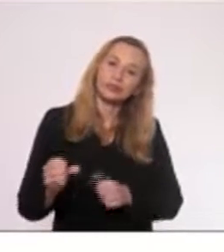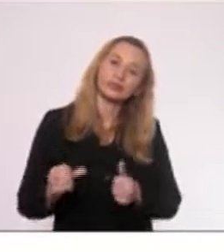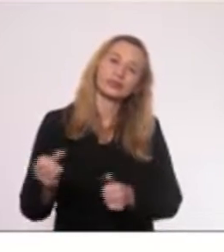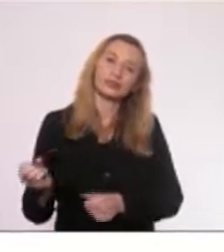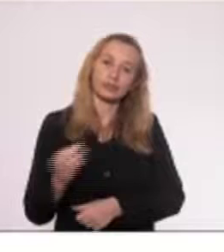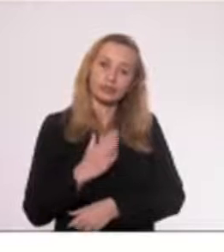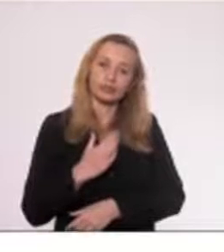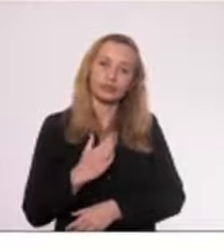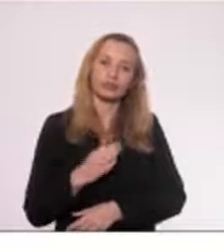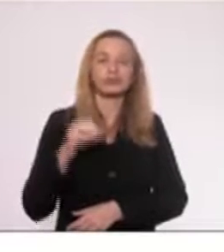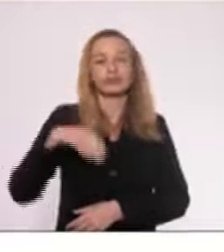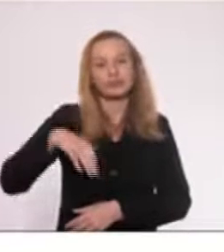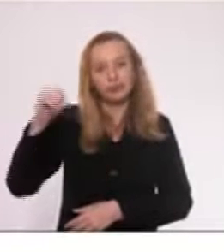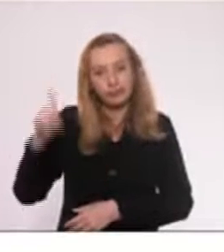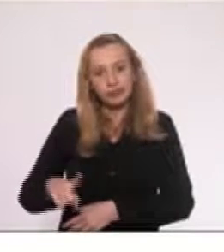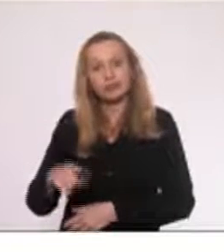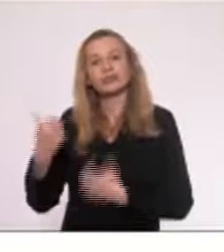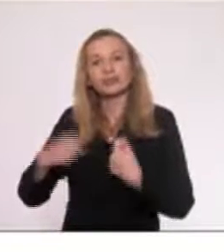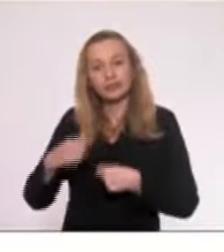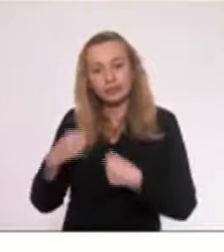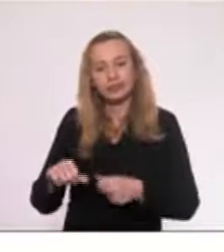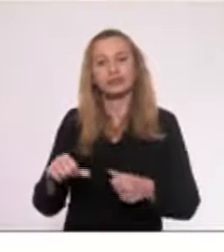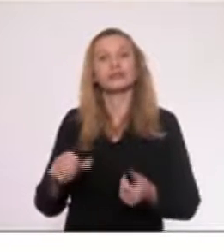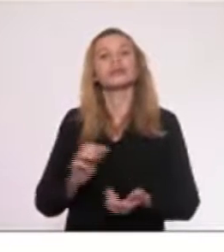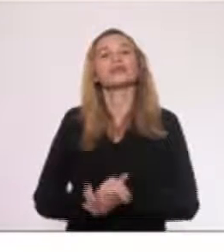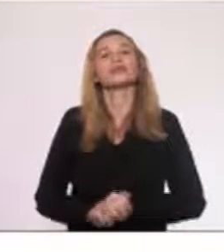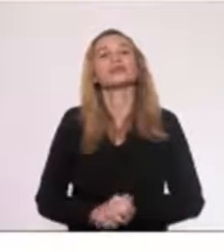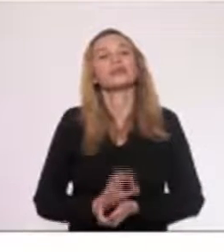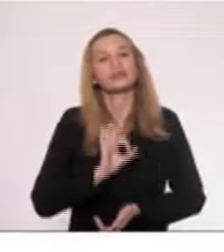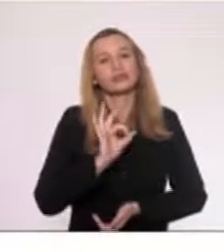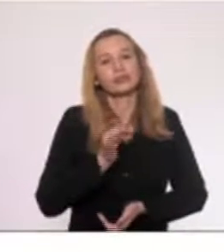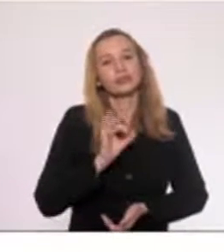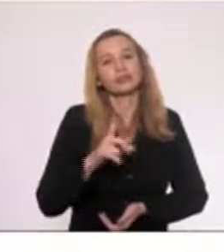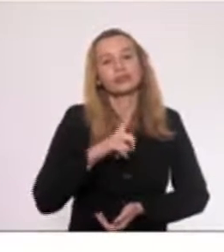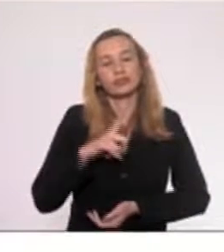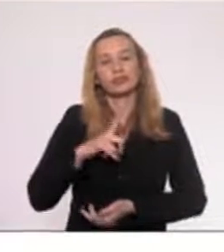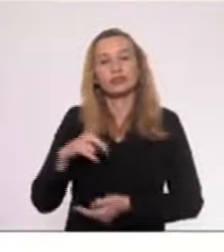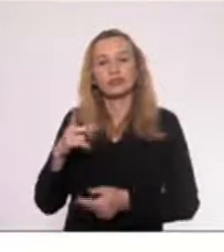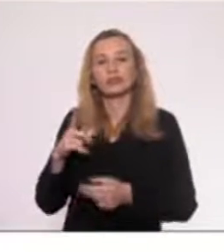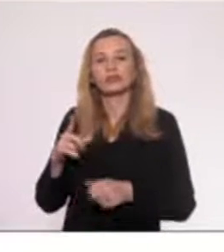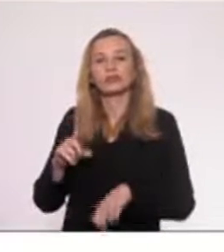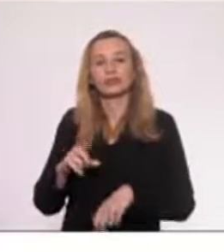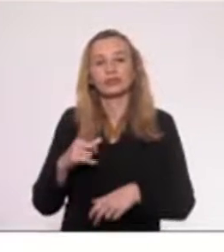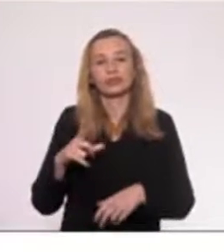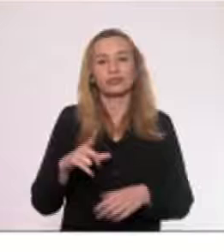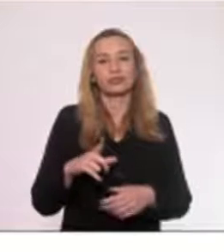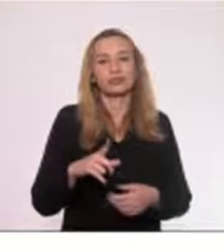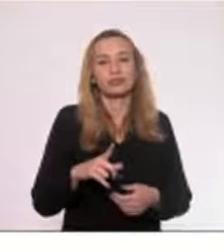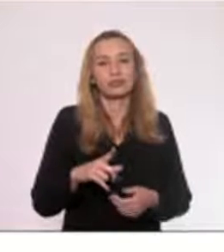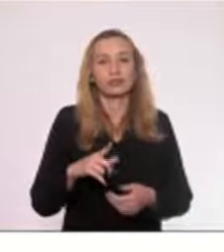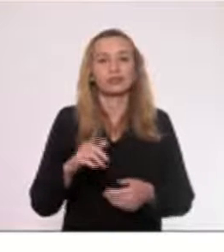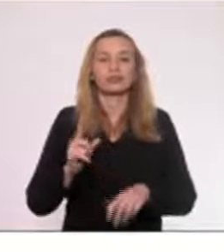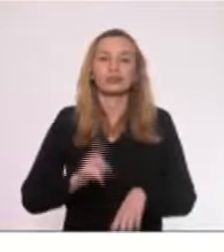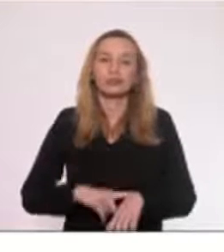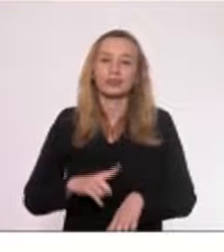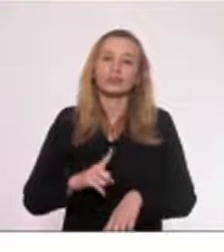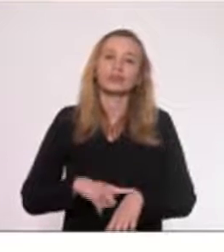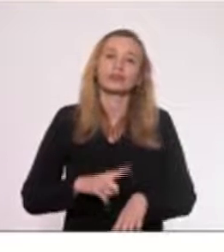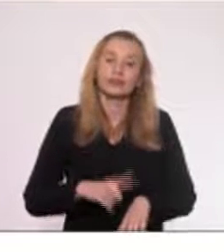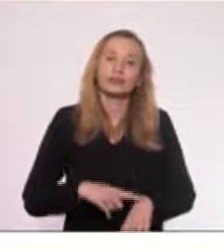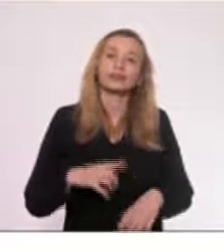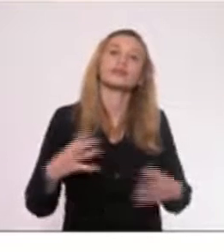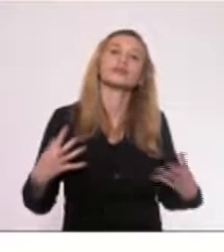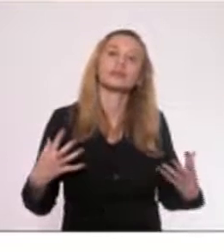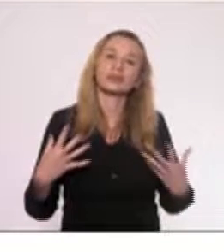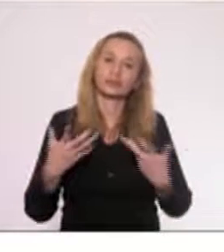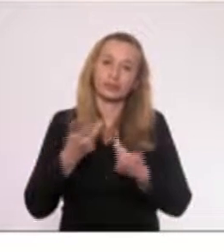e que Macaé precisam, eu tenho certeza que estará em muito boas mãos. Parabéns pelo comportamento, pelo